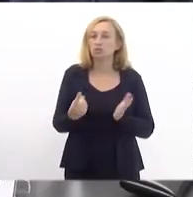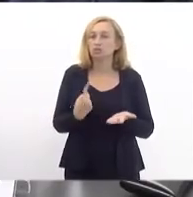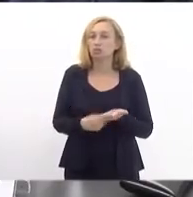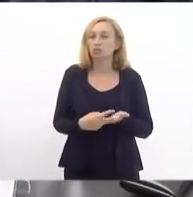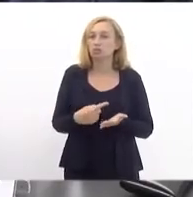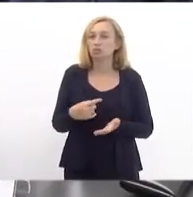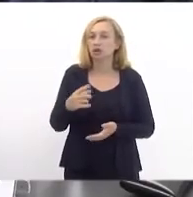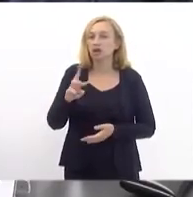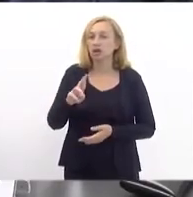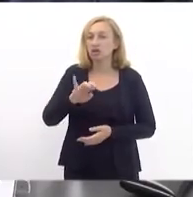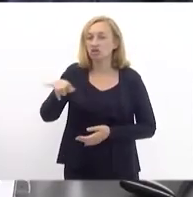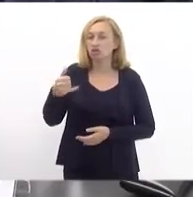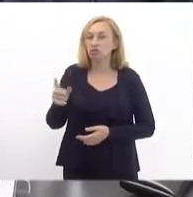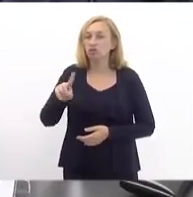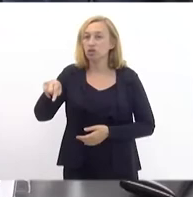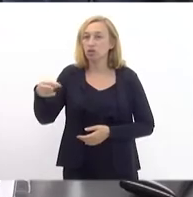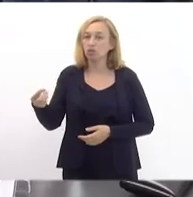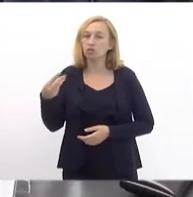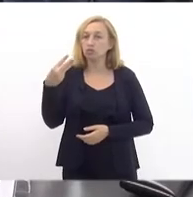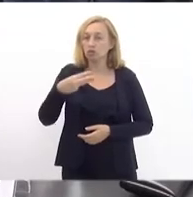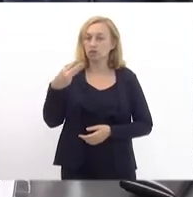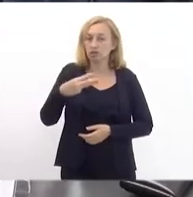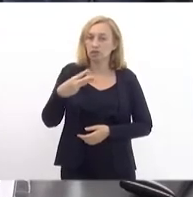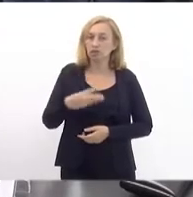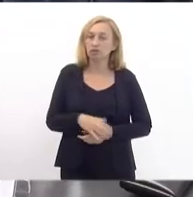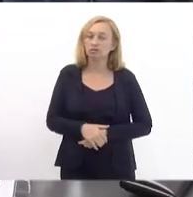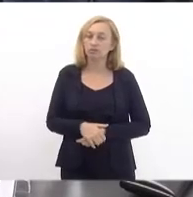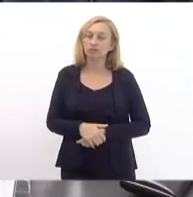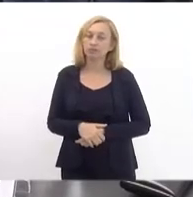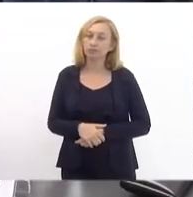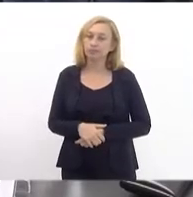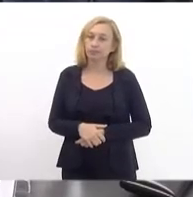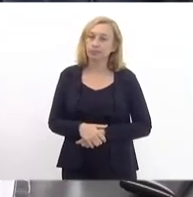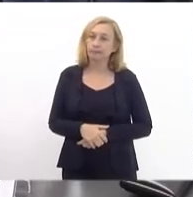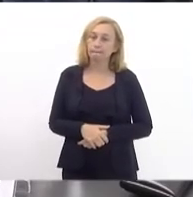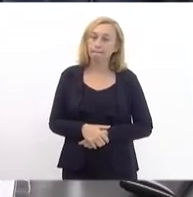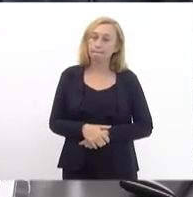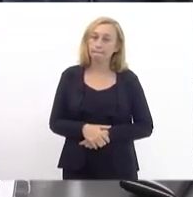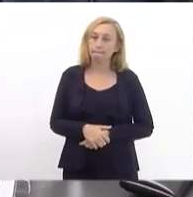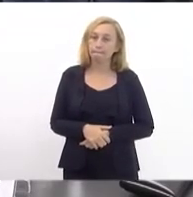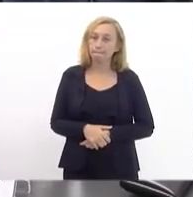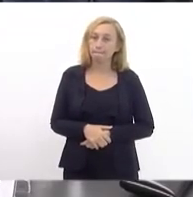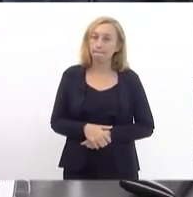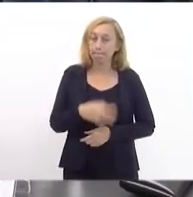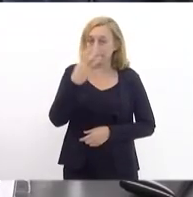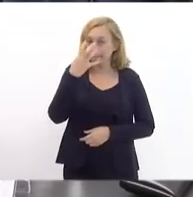um terceiro cenário, que é um cenário duríssimo.